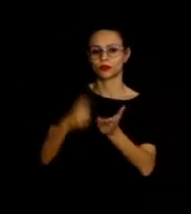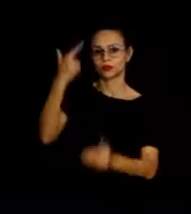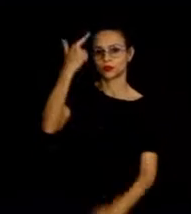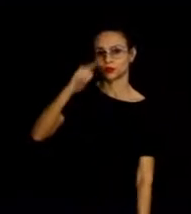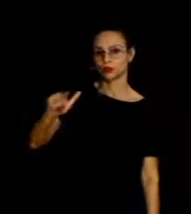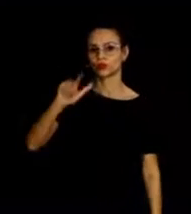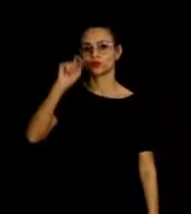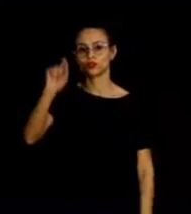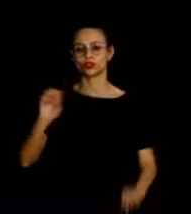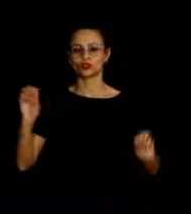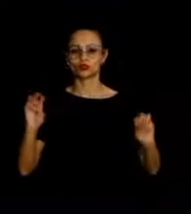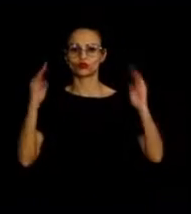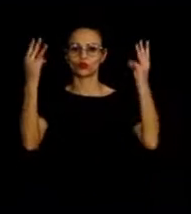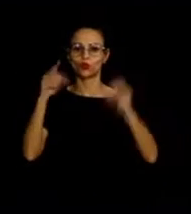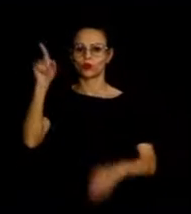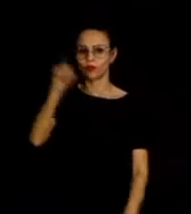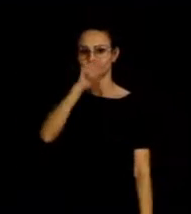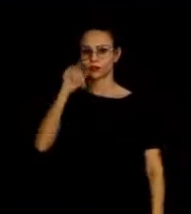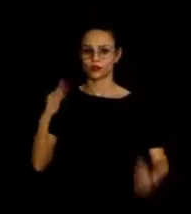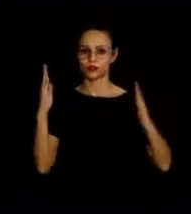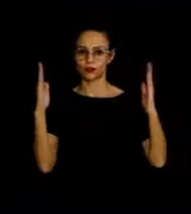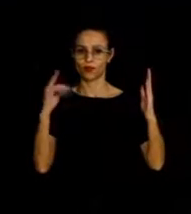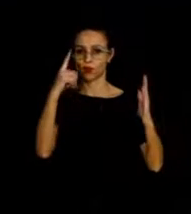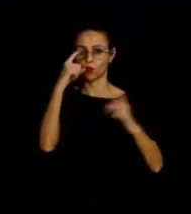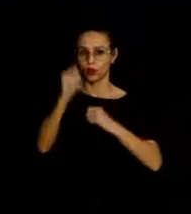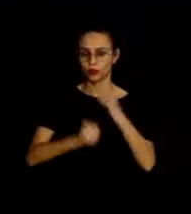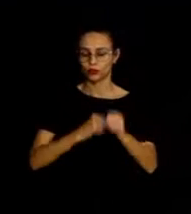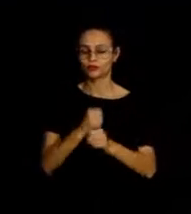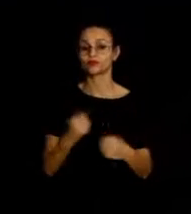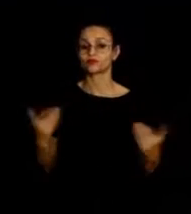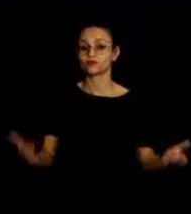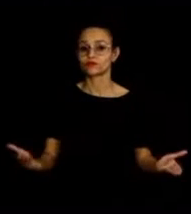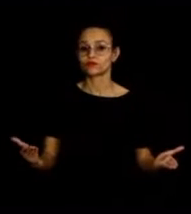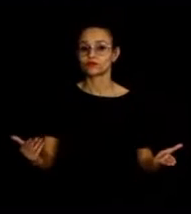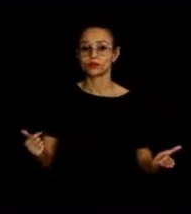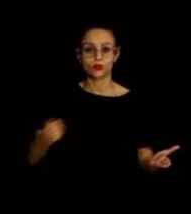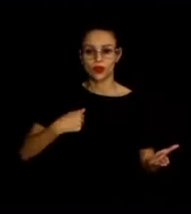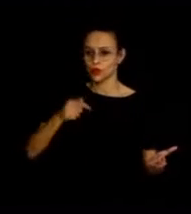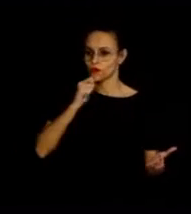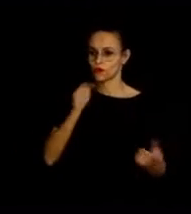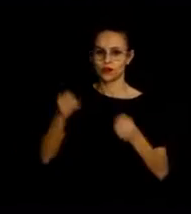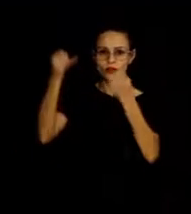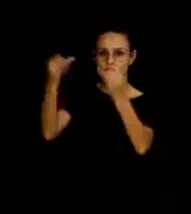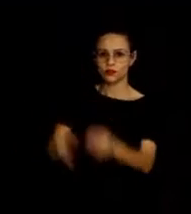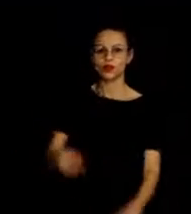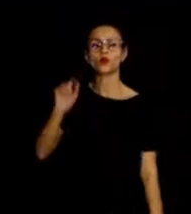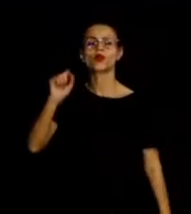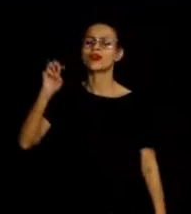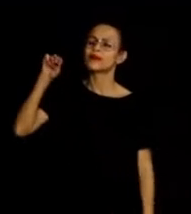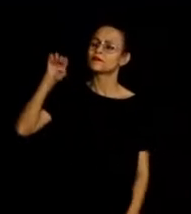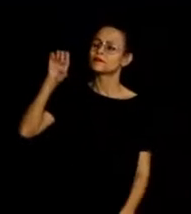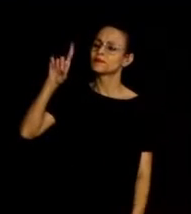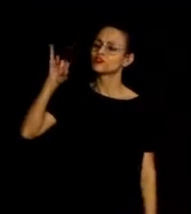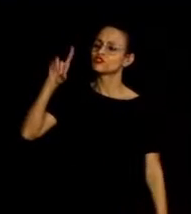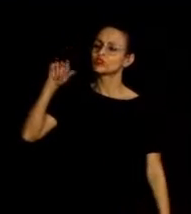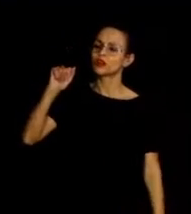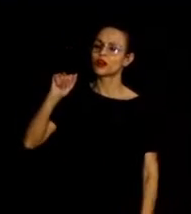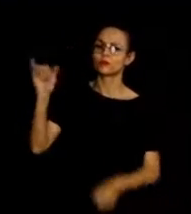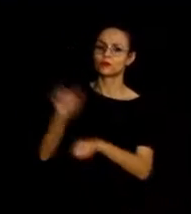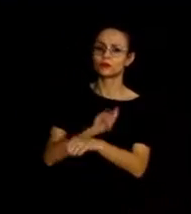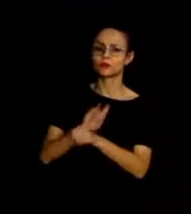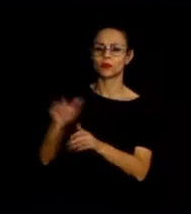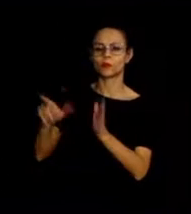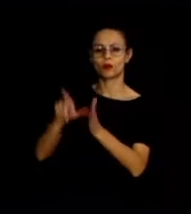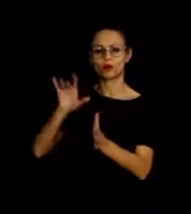sem os shows cancelados no intervalo de um ano e o mal tinha explicado por estudantes que era Medida Provisória mas eu trouxe a